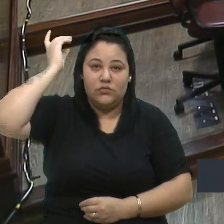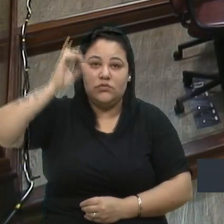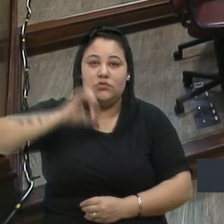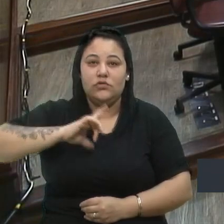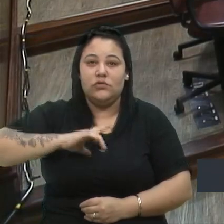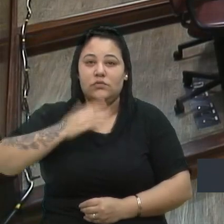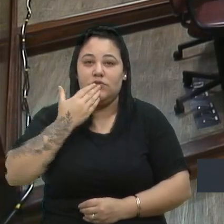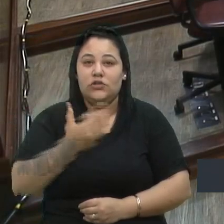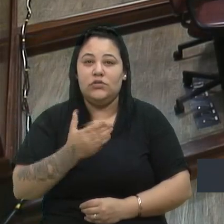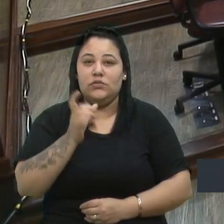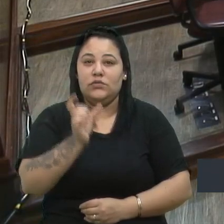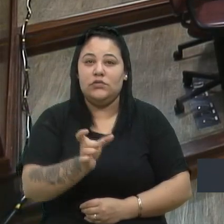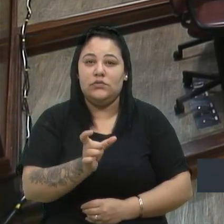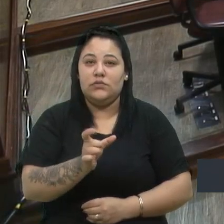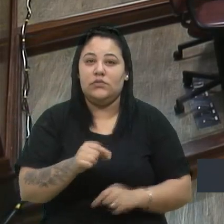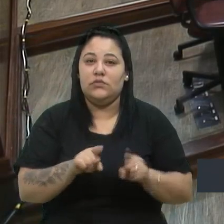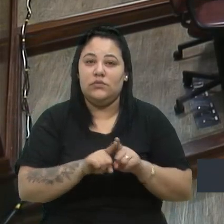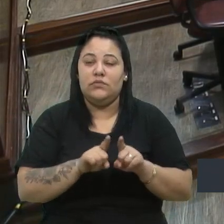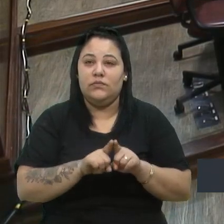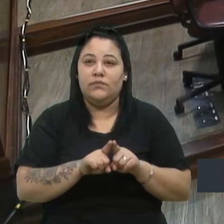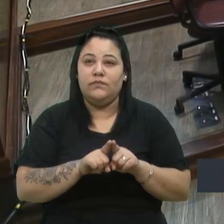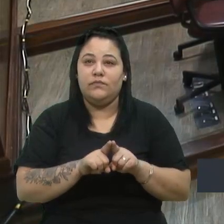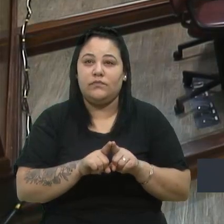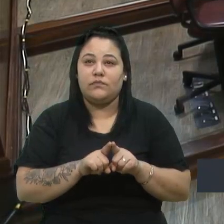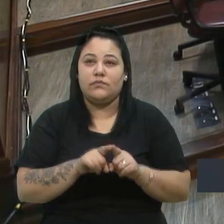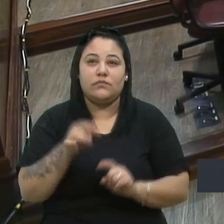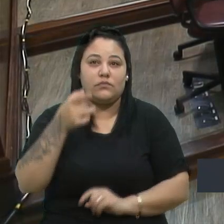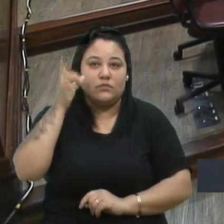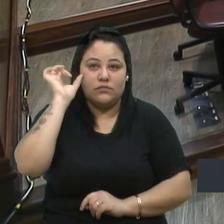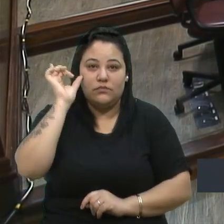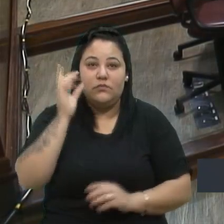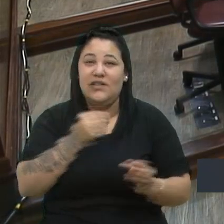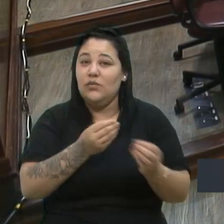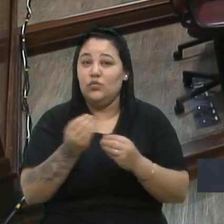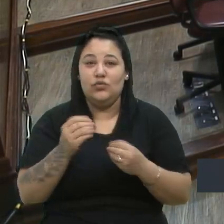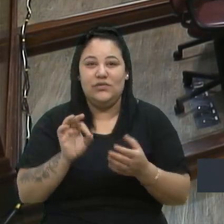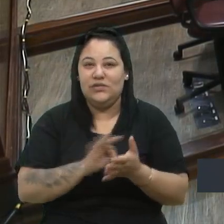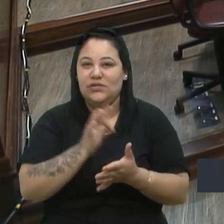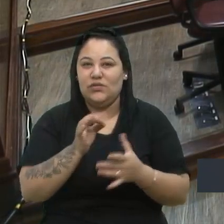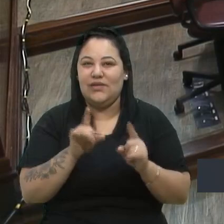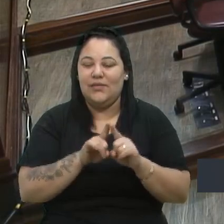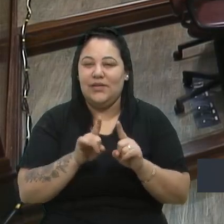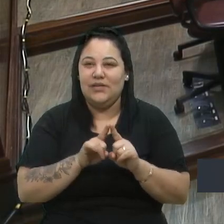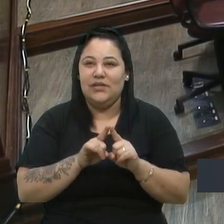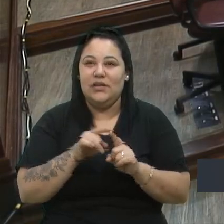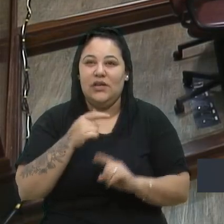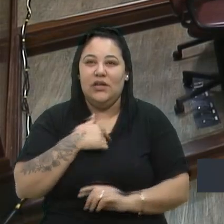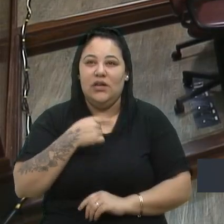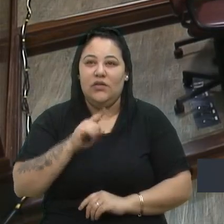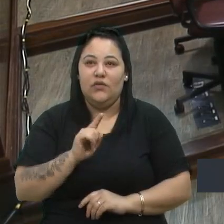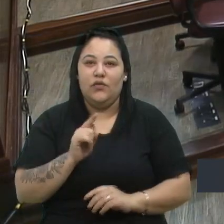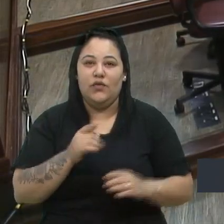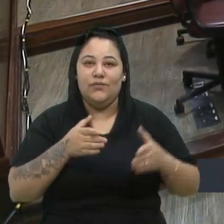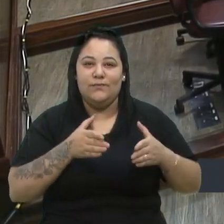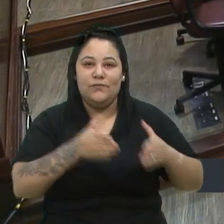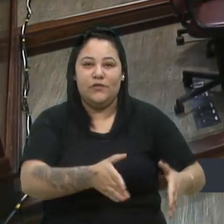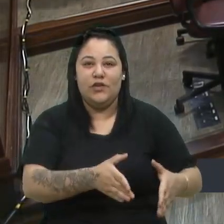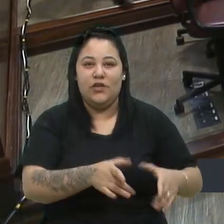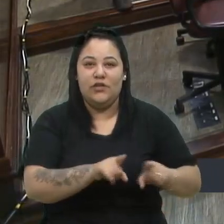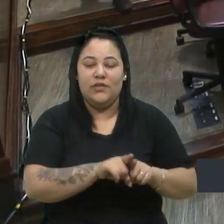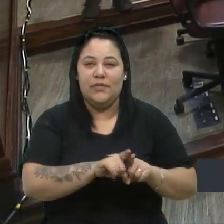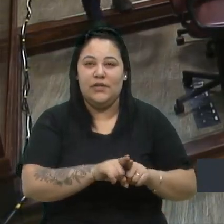pedido a palavra, justamente era para ser ontem, senhor presidente, tinha muitas inscrições. Eu estive no velório, eu também comuniquei o